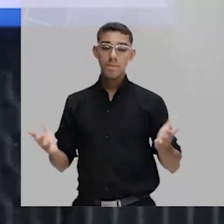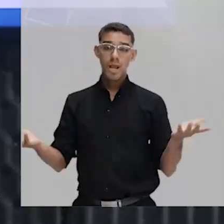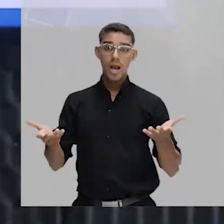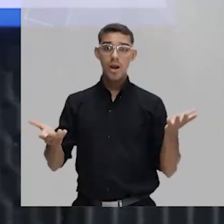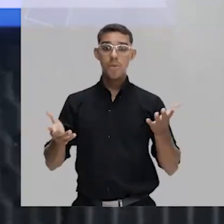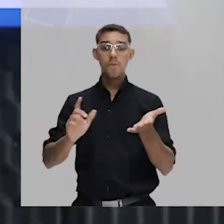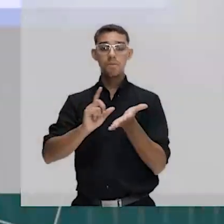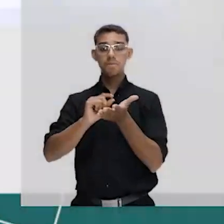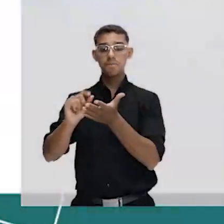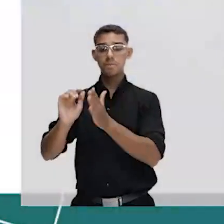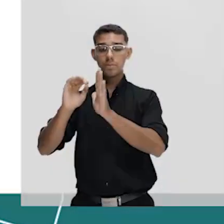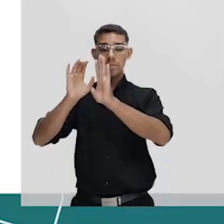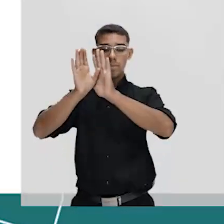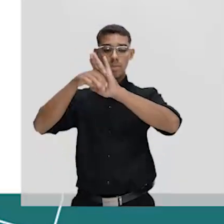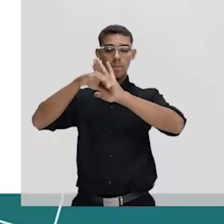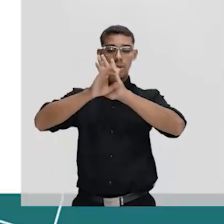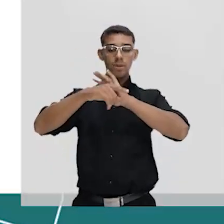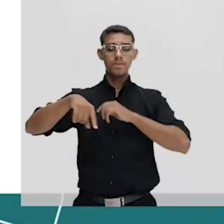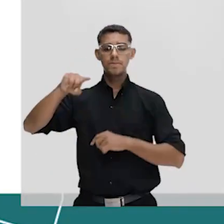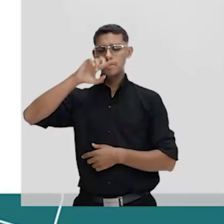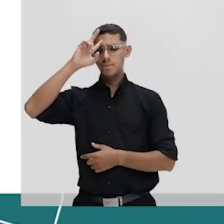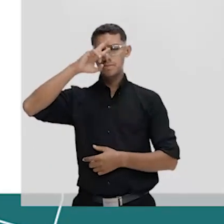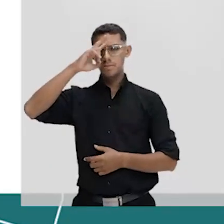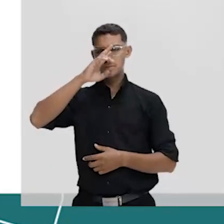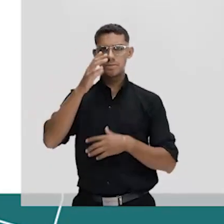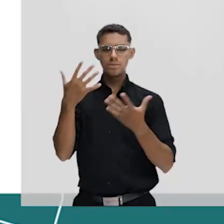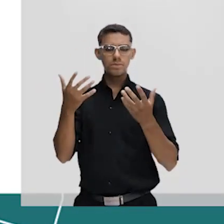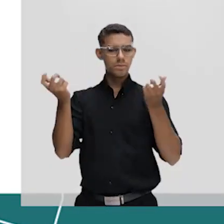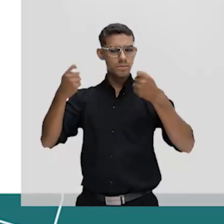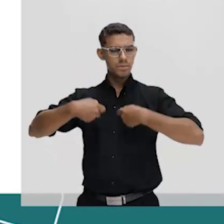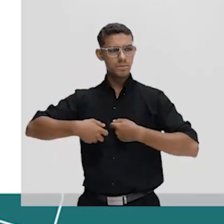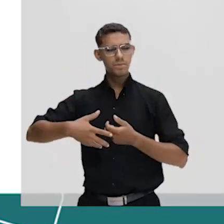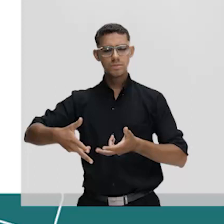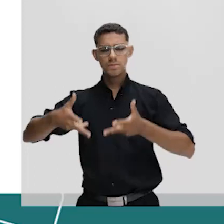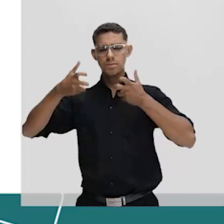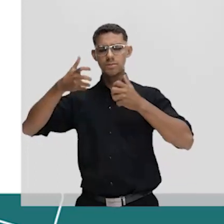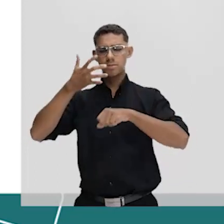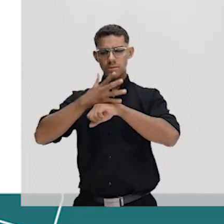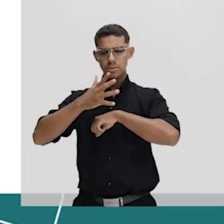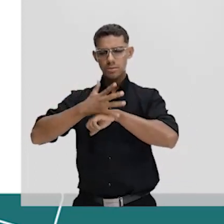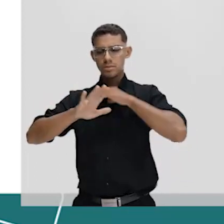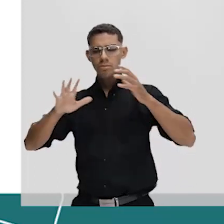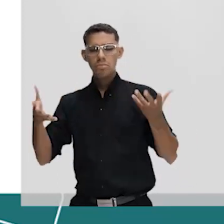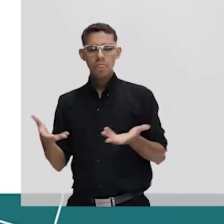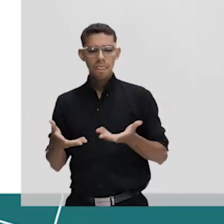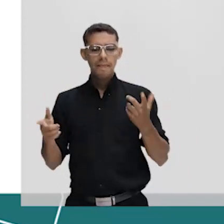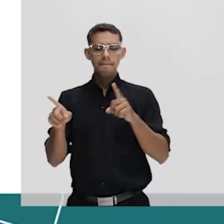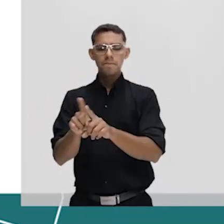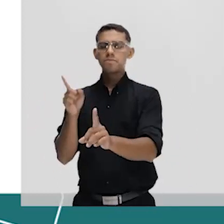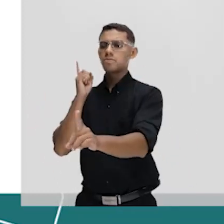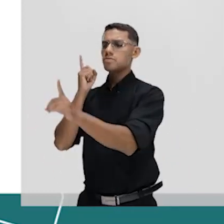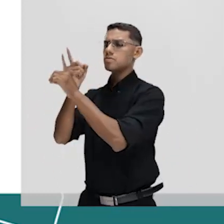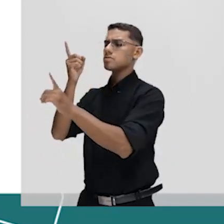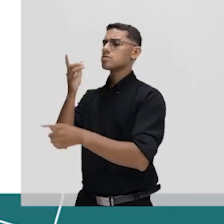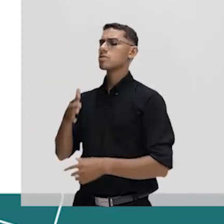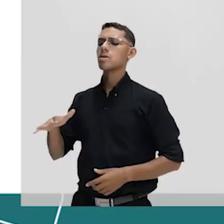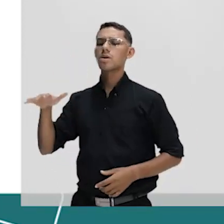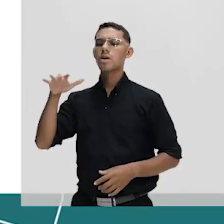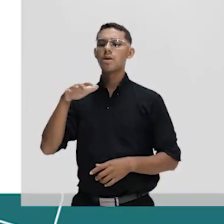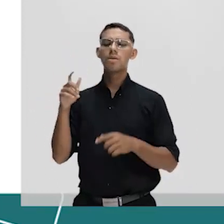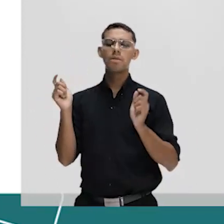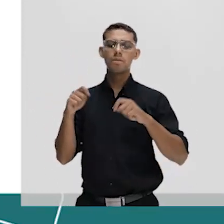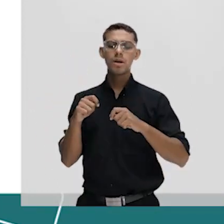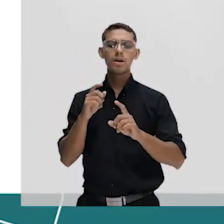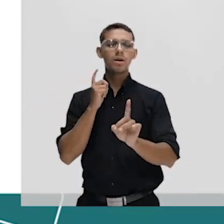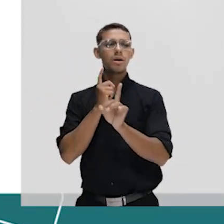para o conceito. Certamente vocês lembram desse conceito, vocês só precisam saber aplicá-los e também saber identificar. Né? Vocês